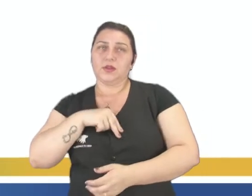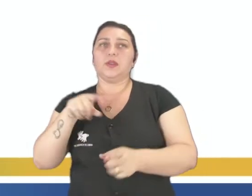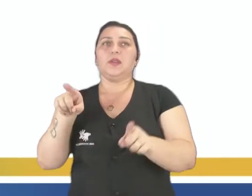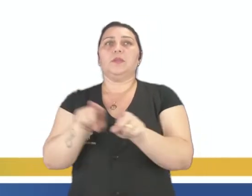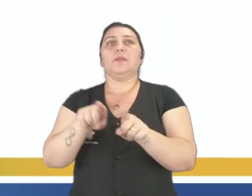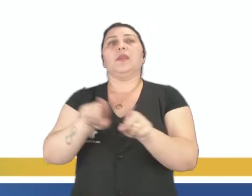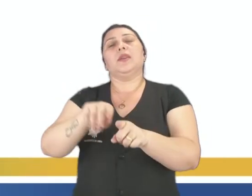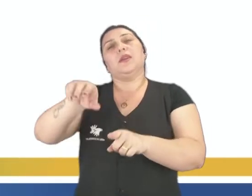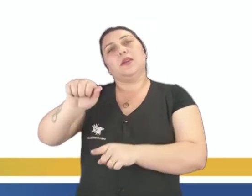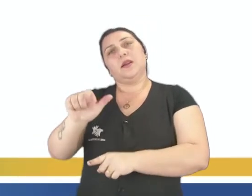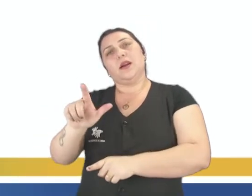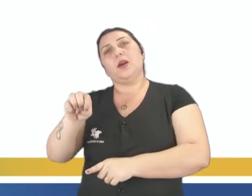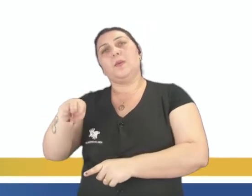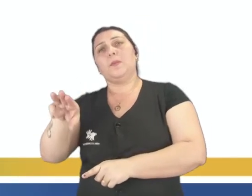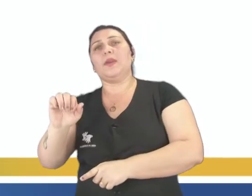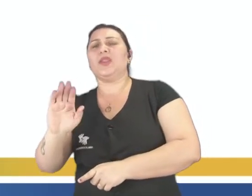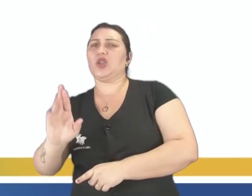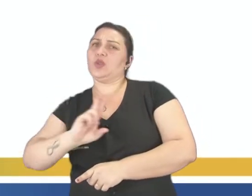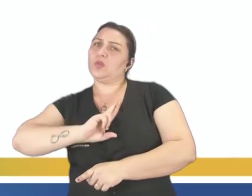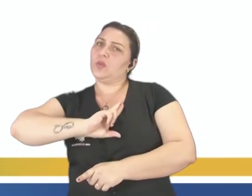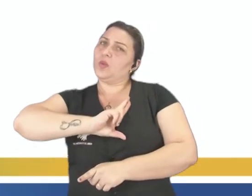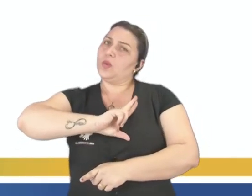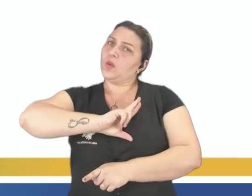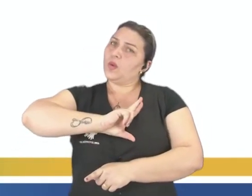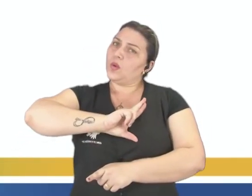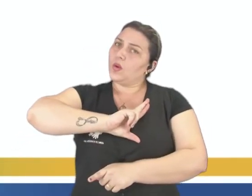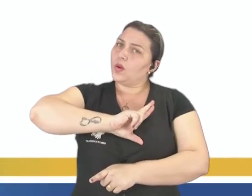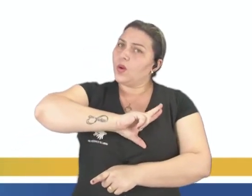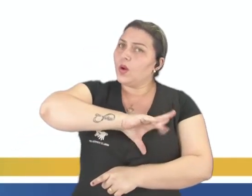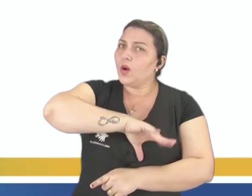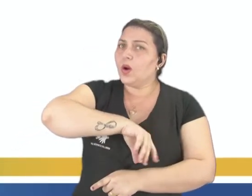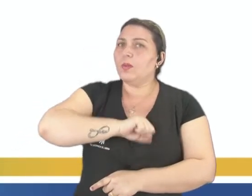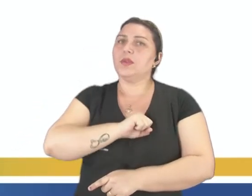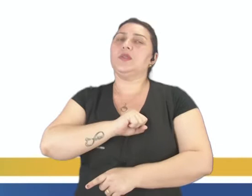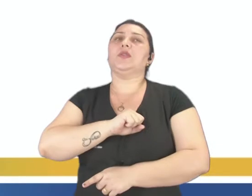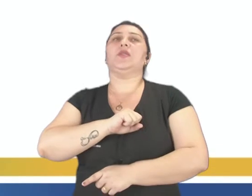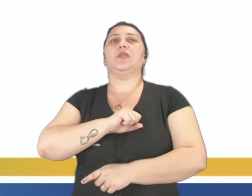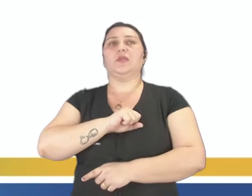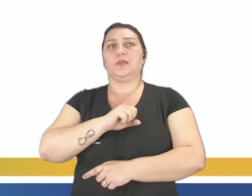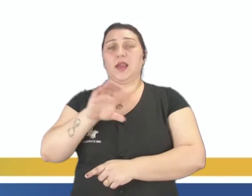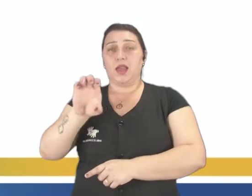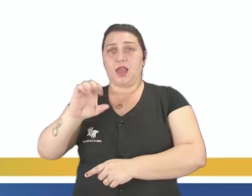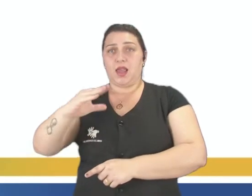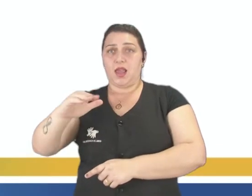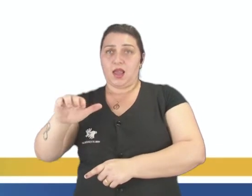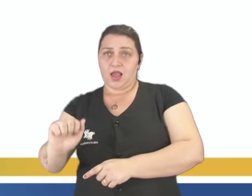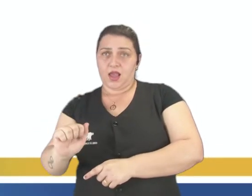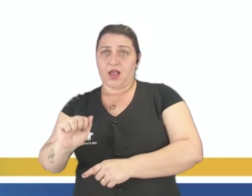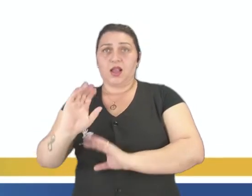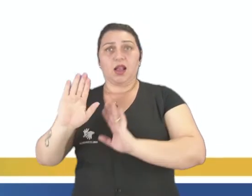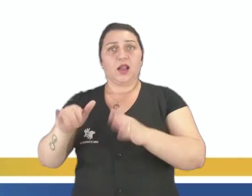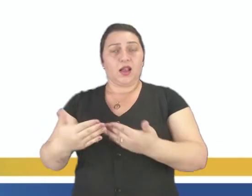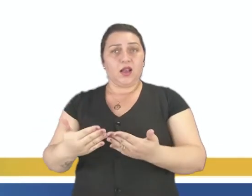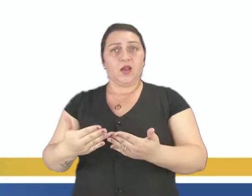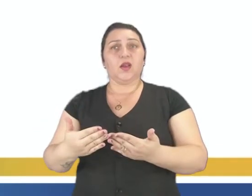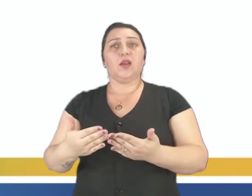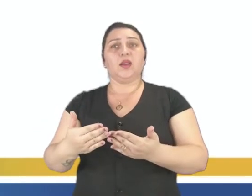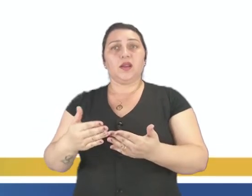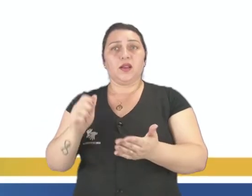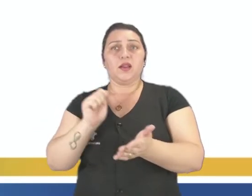Garré é um escritor já do romantismo português. E essa de Queiroz é o quê? Escritor